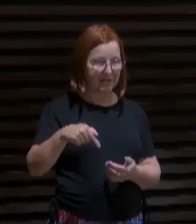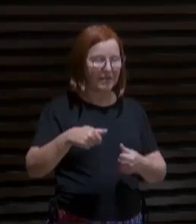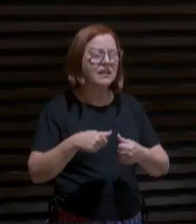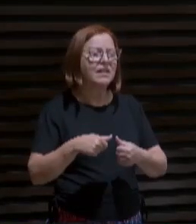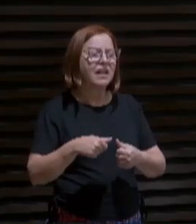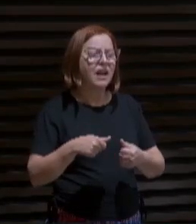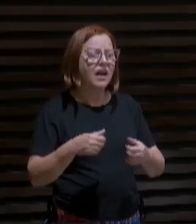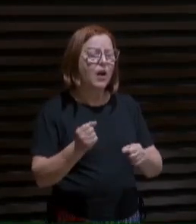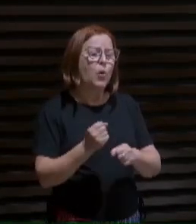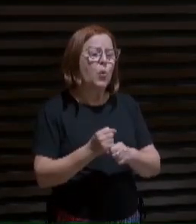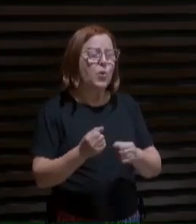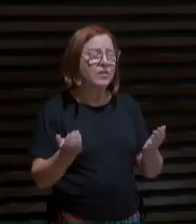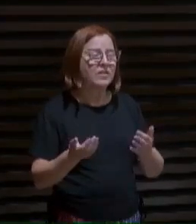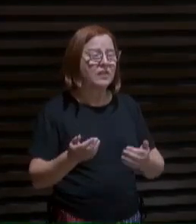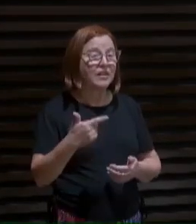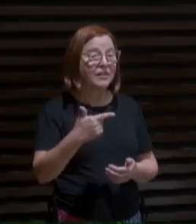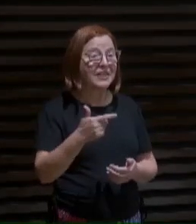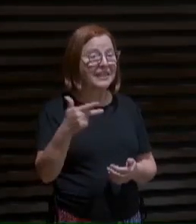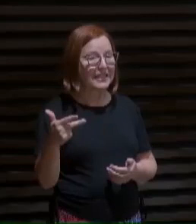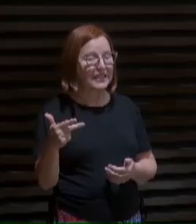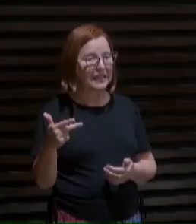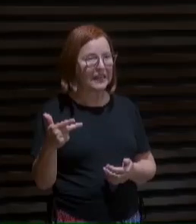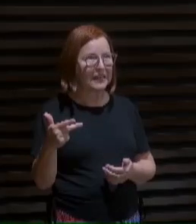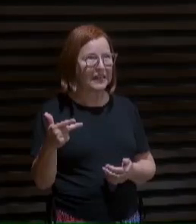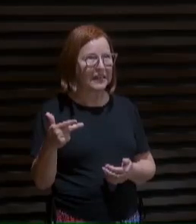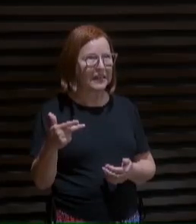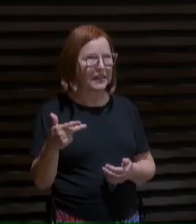23. E que ano é o ano 30?